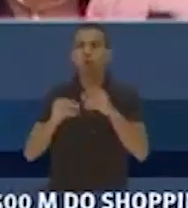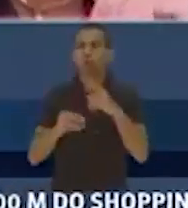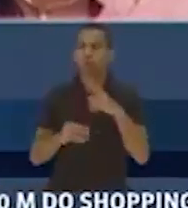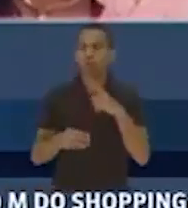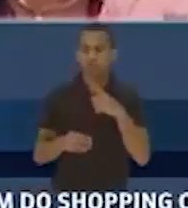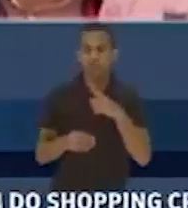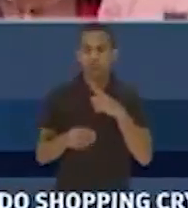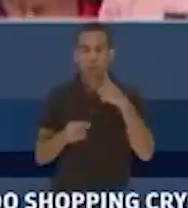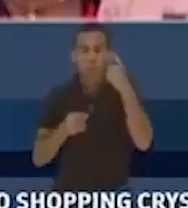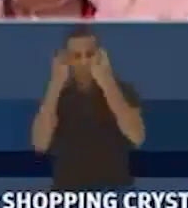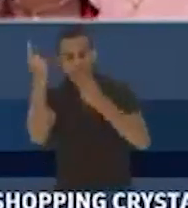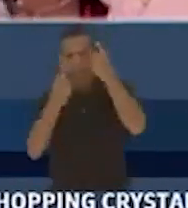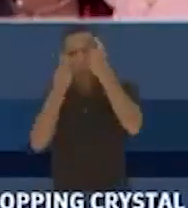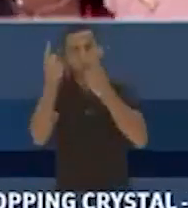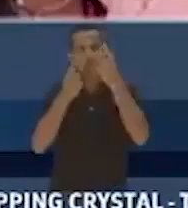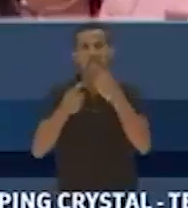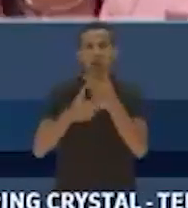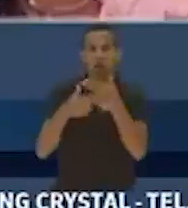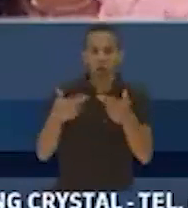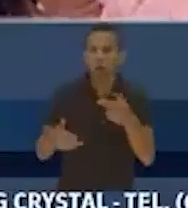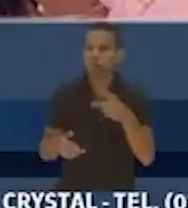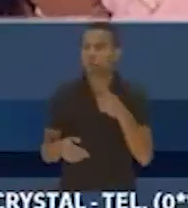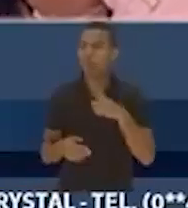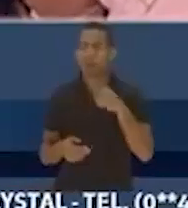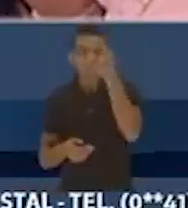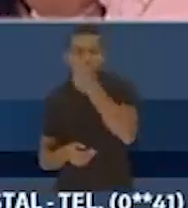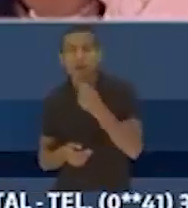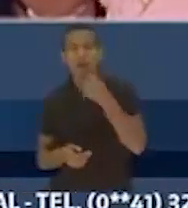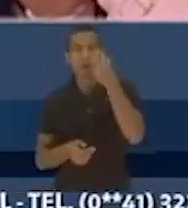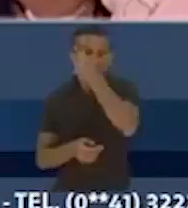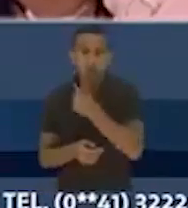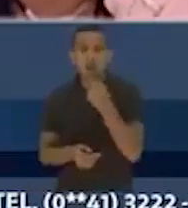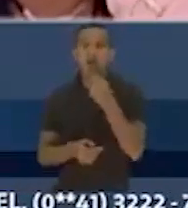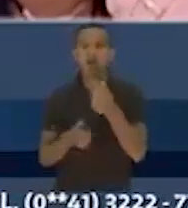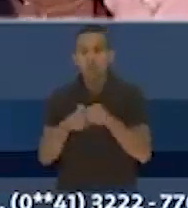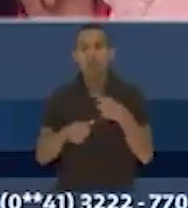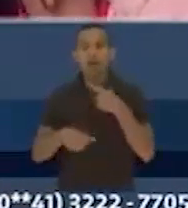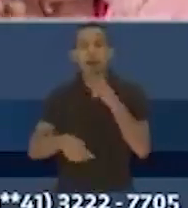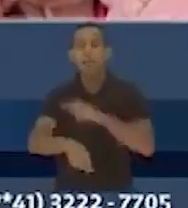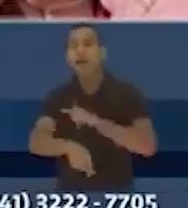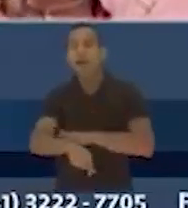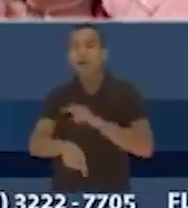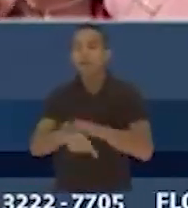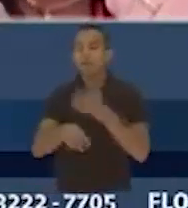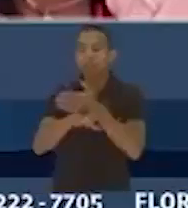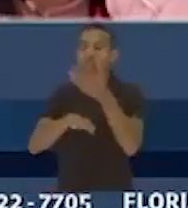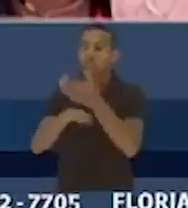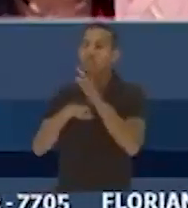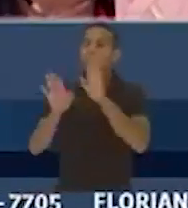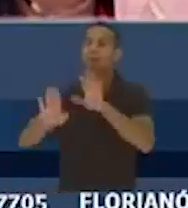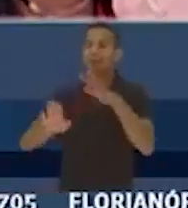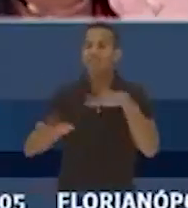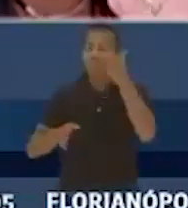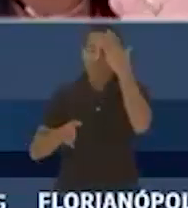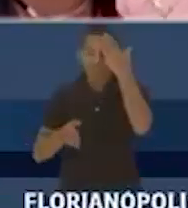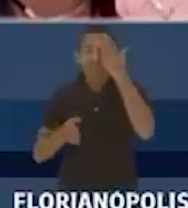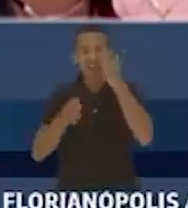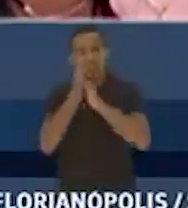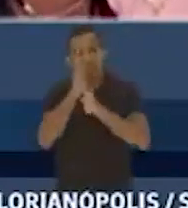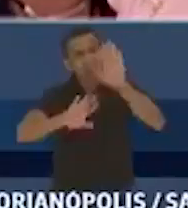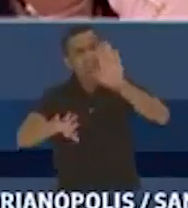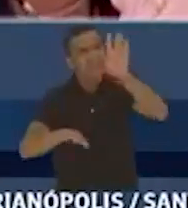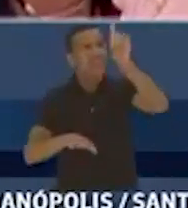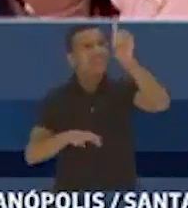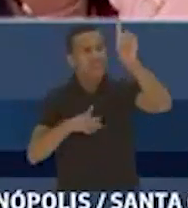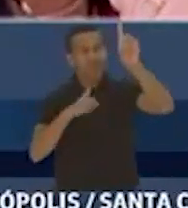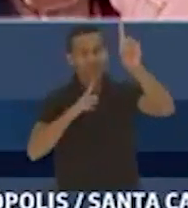era me pinicando, era de meia hora eu estava no banheiro. Graças a Deus, o Deus que o apóstolo sirve é o mesmo Deus